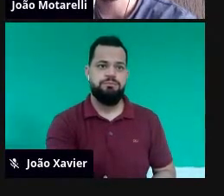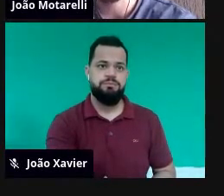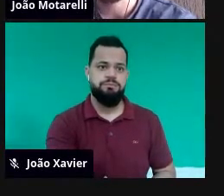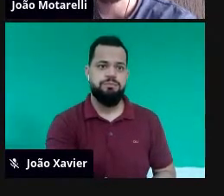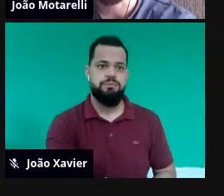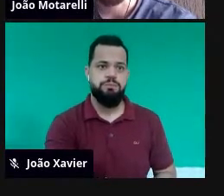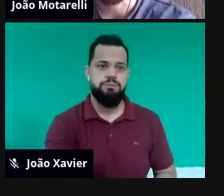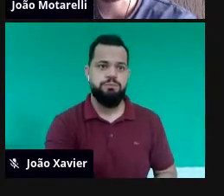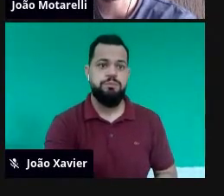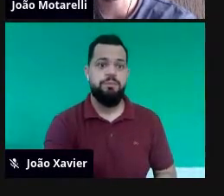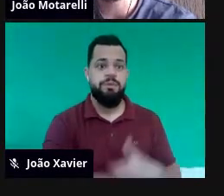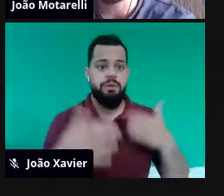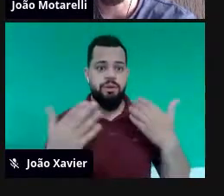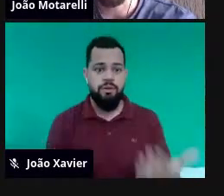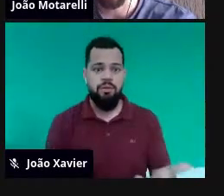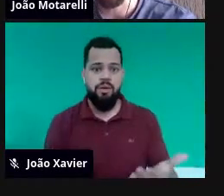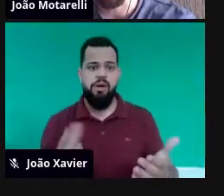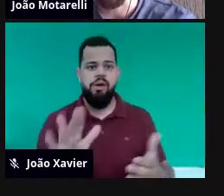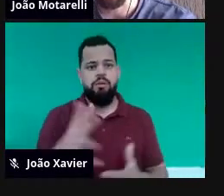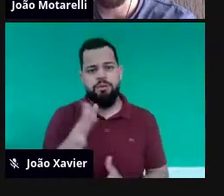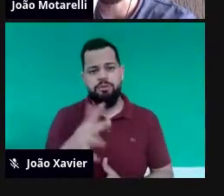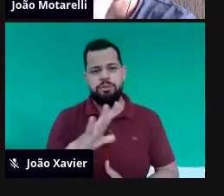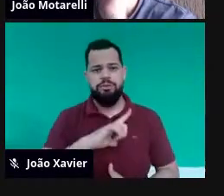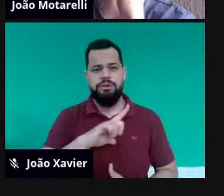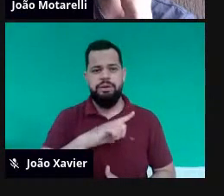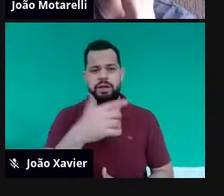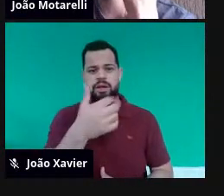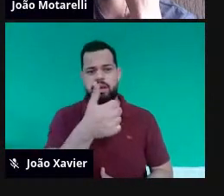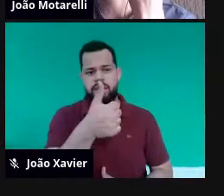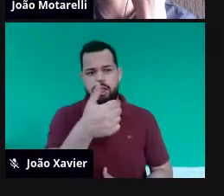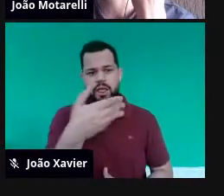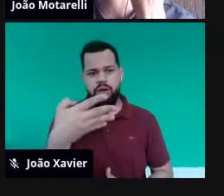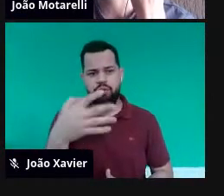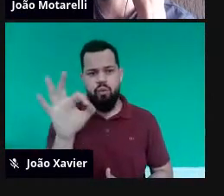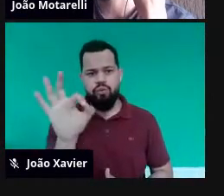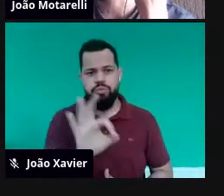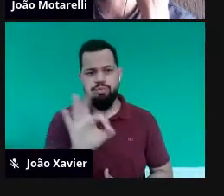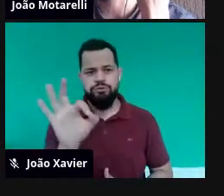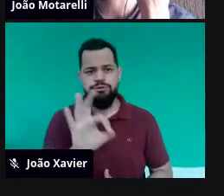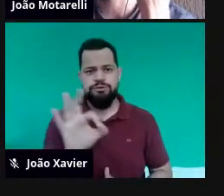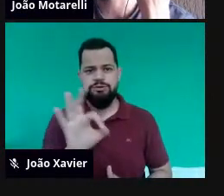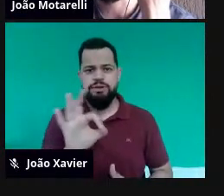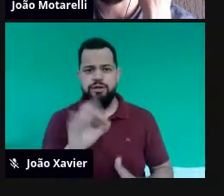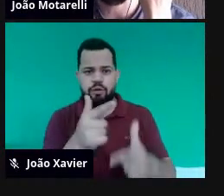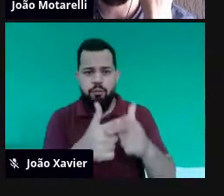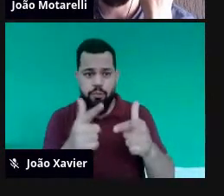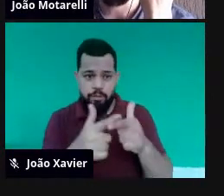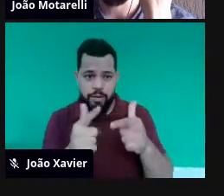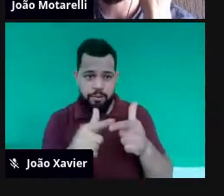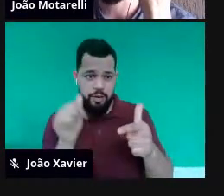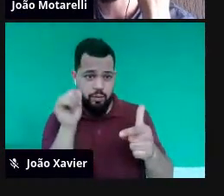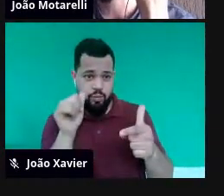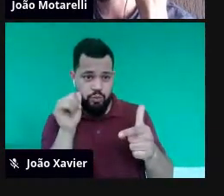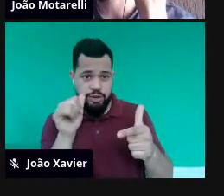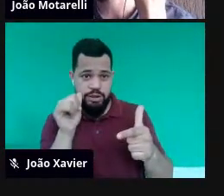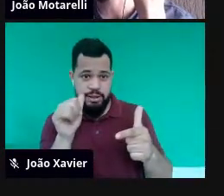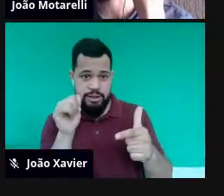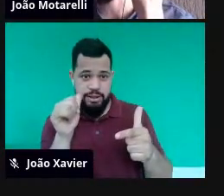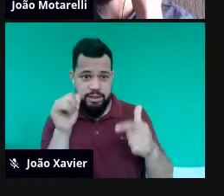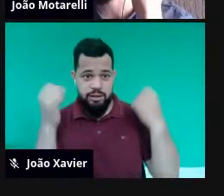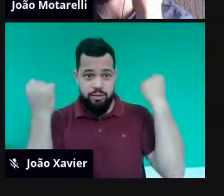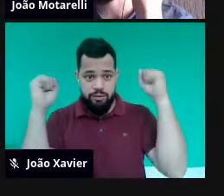aqui justamente 14%, né, da prevalência de transtornos alimentares em mulheres atletas, em comparação